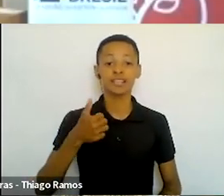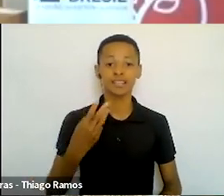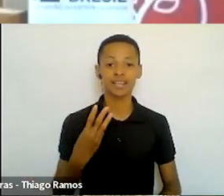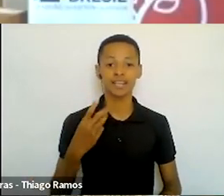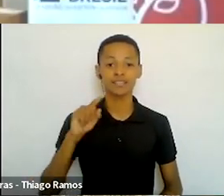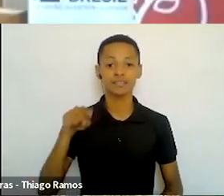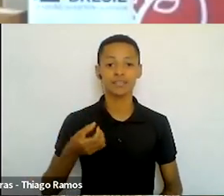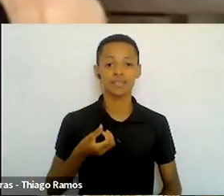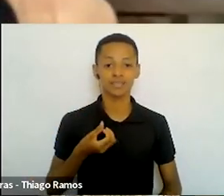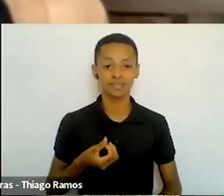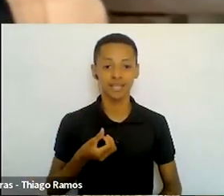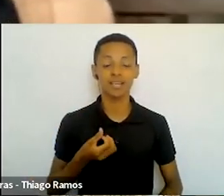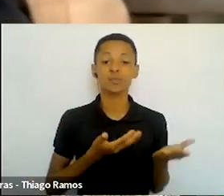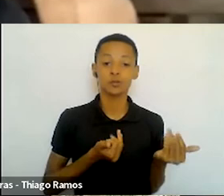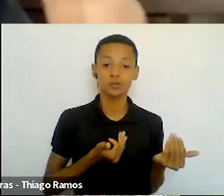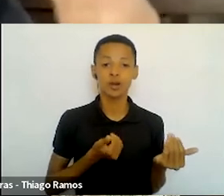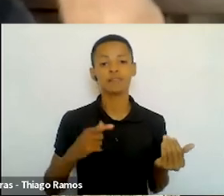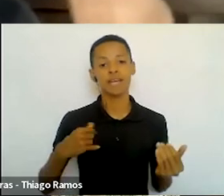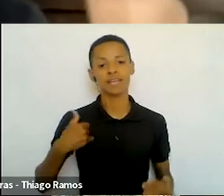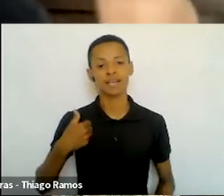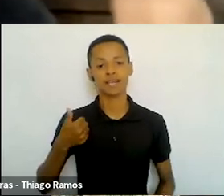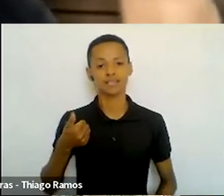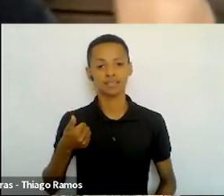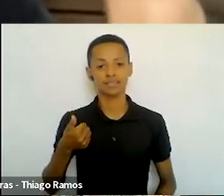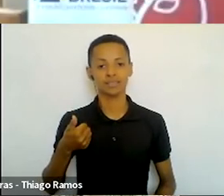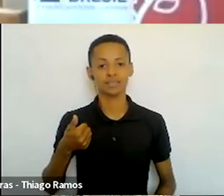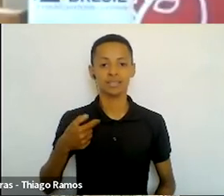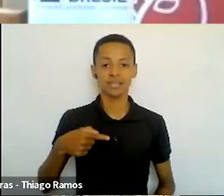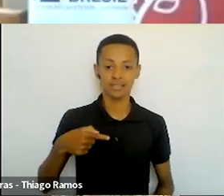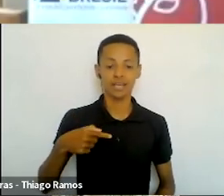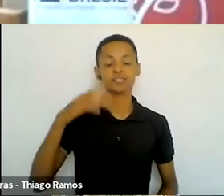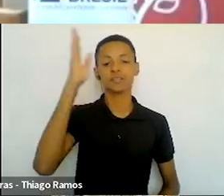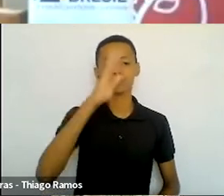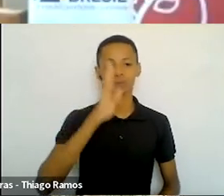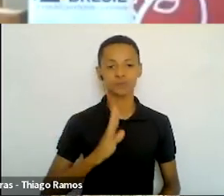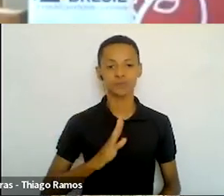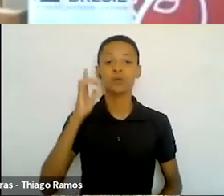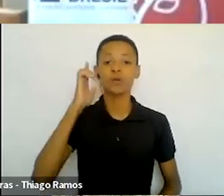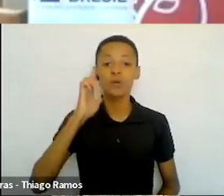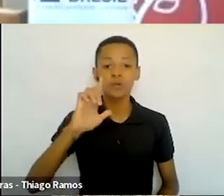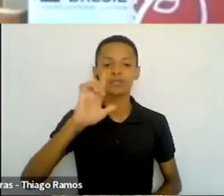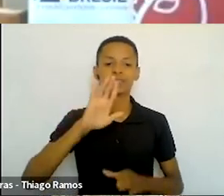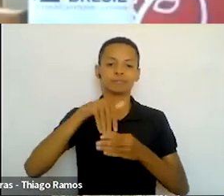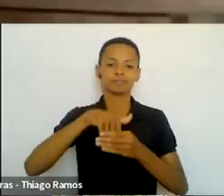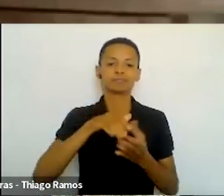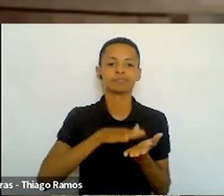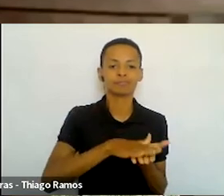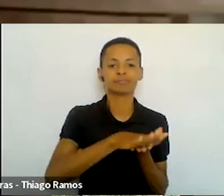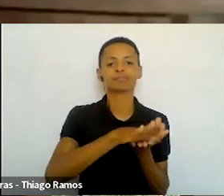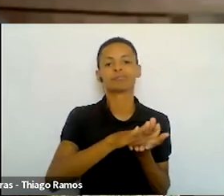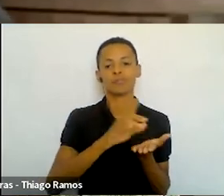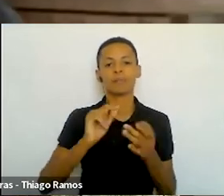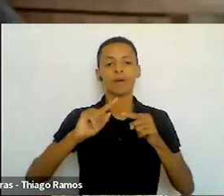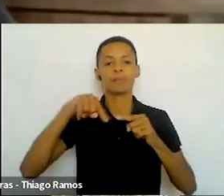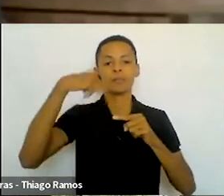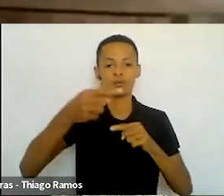13,6% dos jovens de 16 a 17 anos do Brasil tiraram o título de eleitor para votar nas próximas eleições. O que a